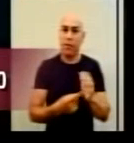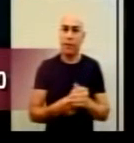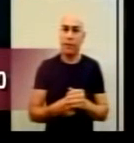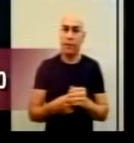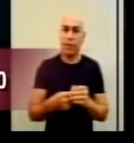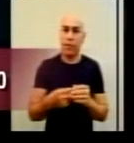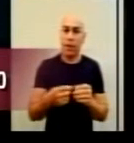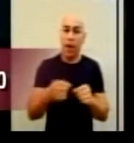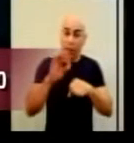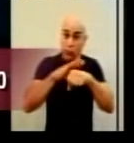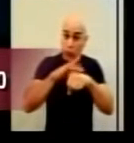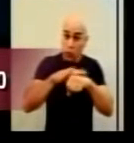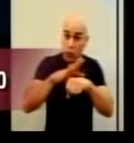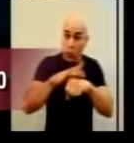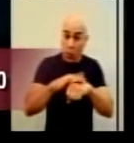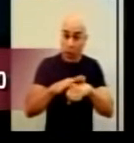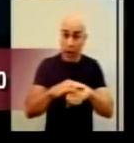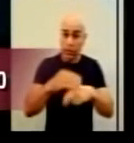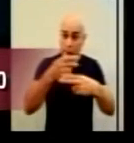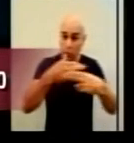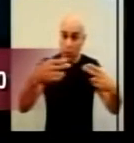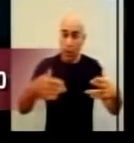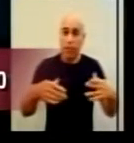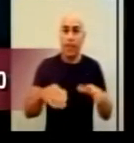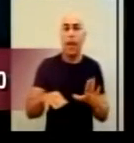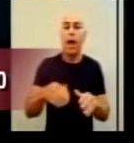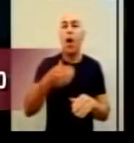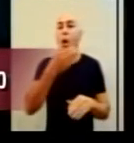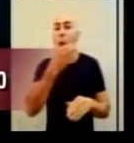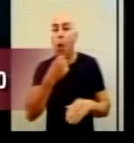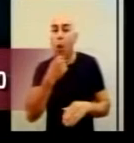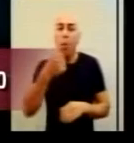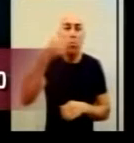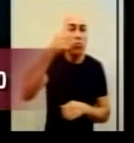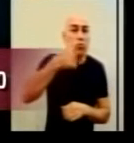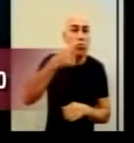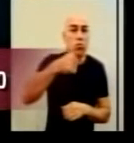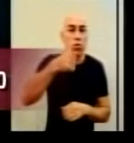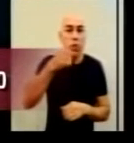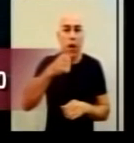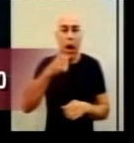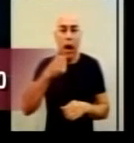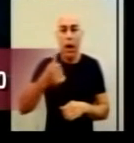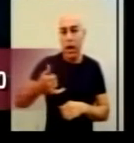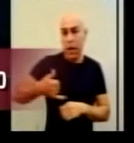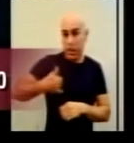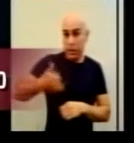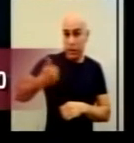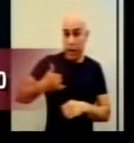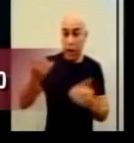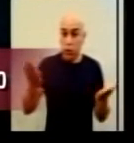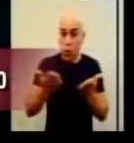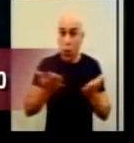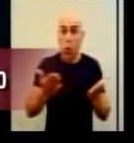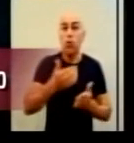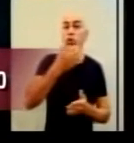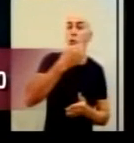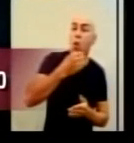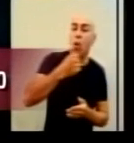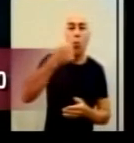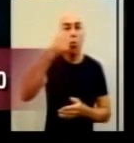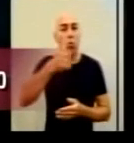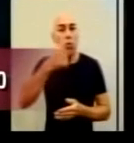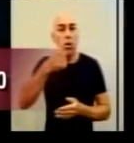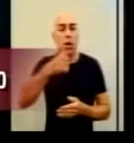podem ver as comorbidades por sexo. A gente trouxe semana passada por faixa etária para vocês e hoje a gente trouxe em relação ao